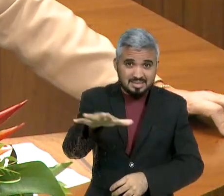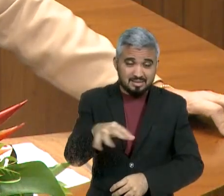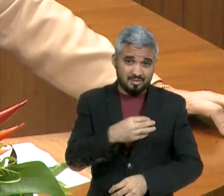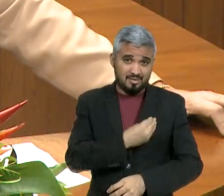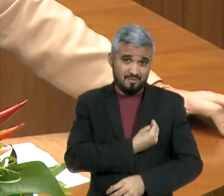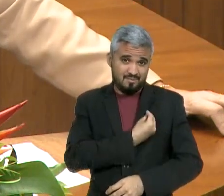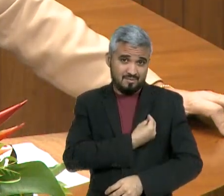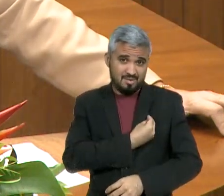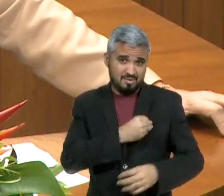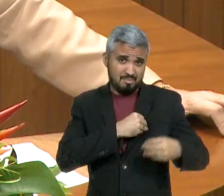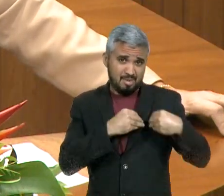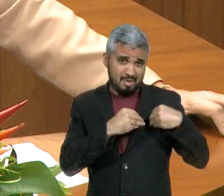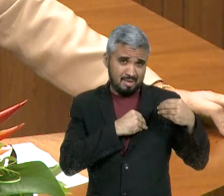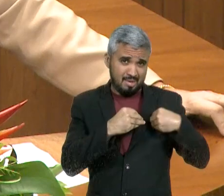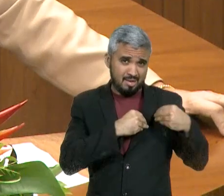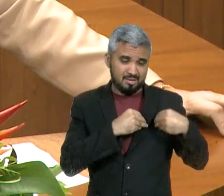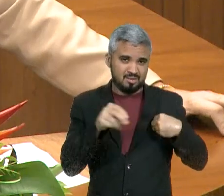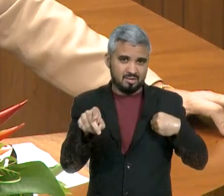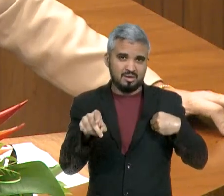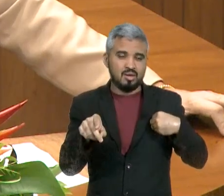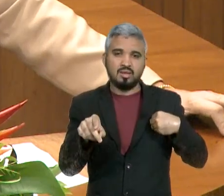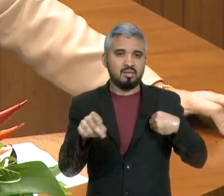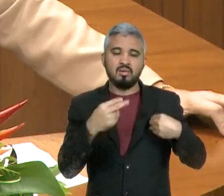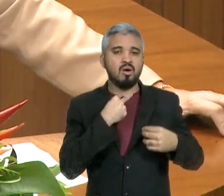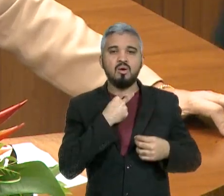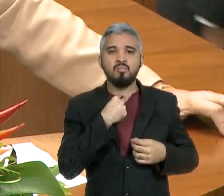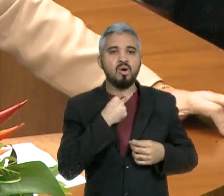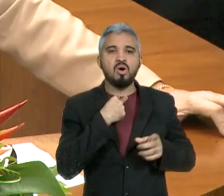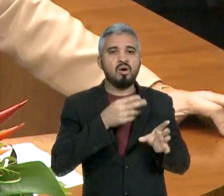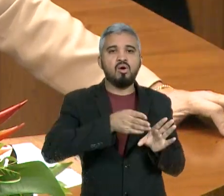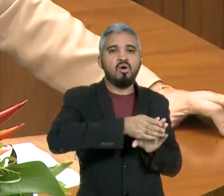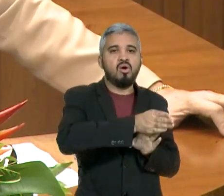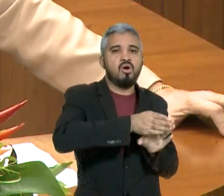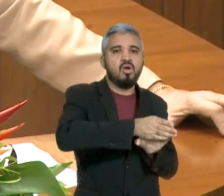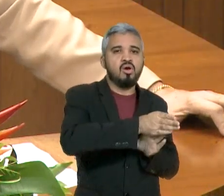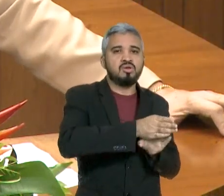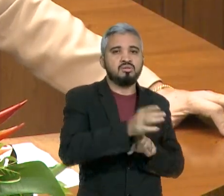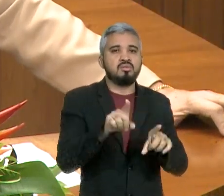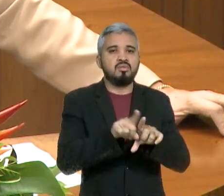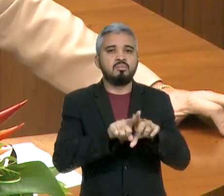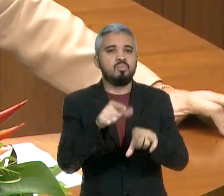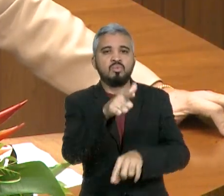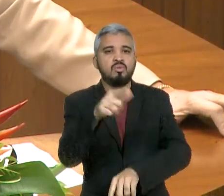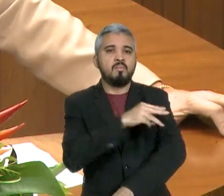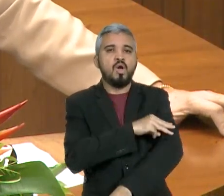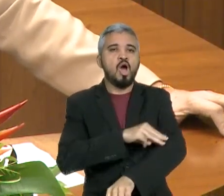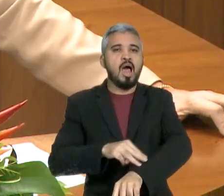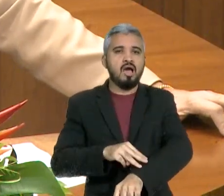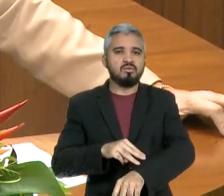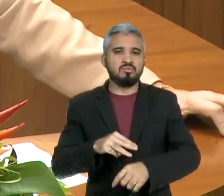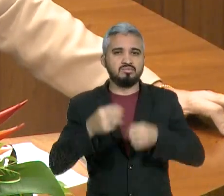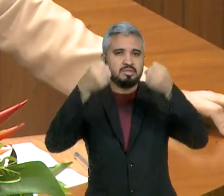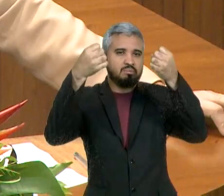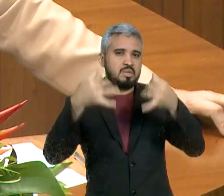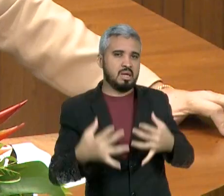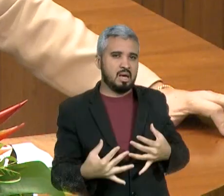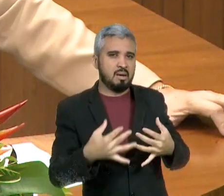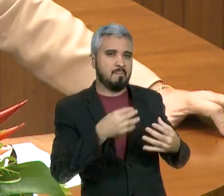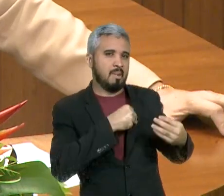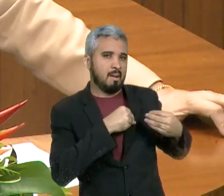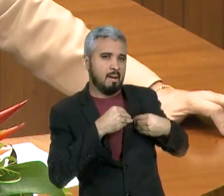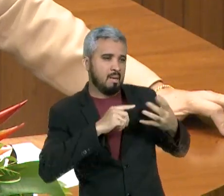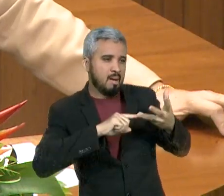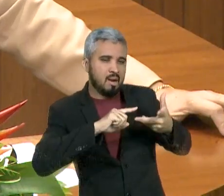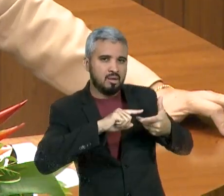tem moral alguma para falar o que não é pecado. Vão nos proibir de